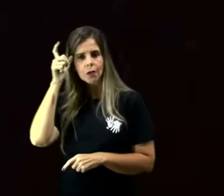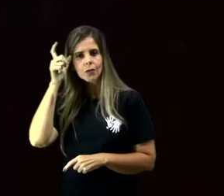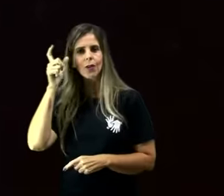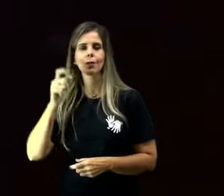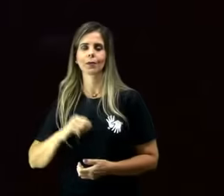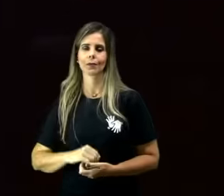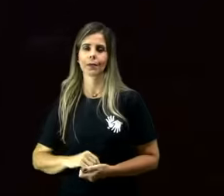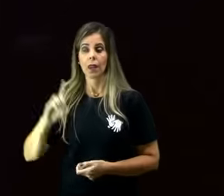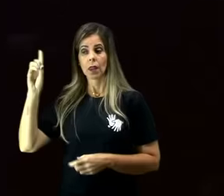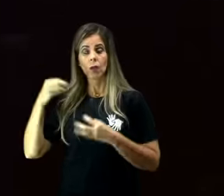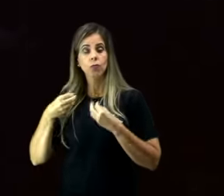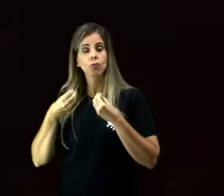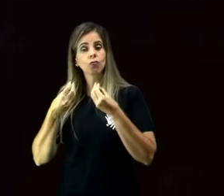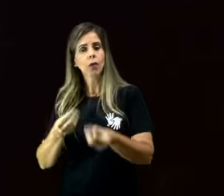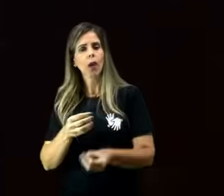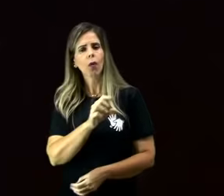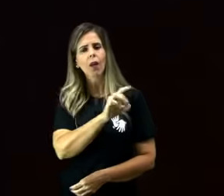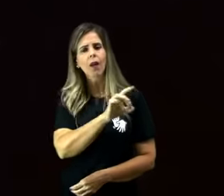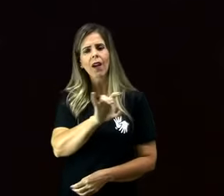aqui.